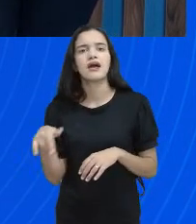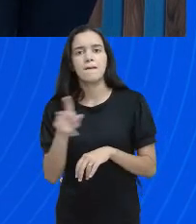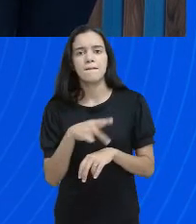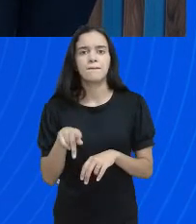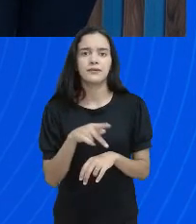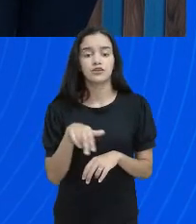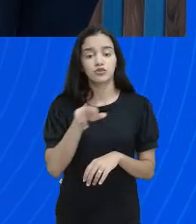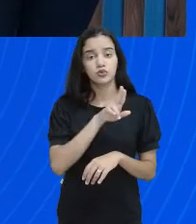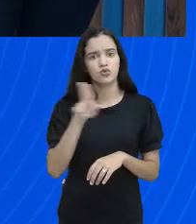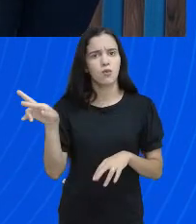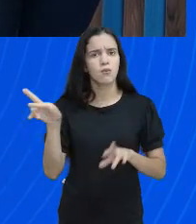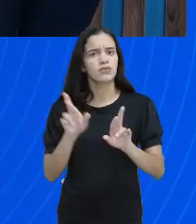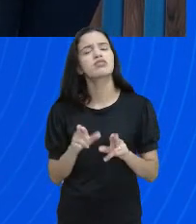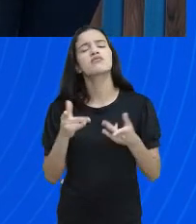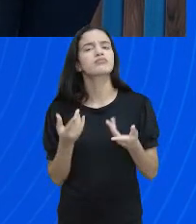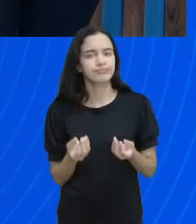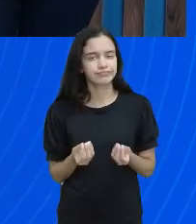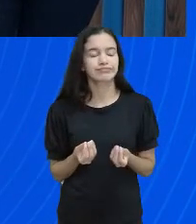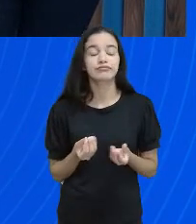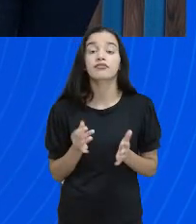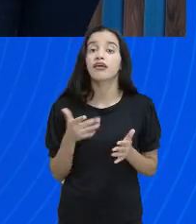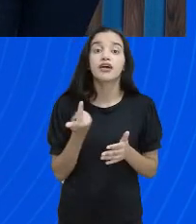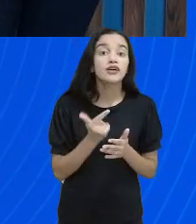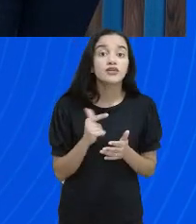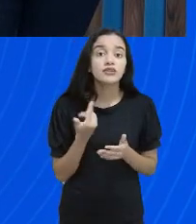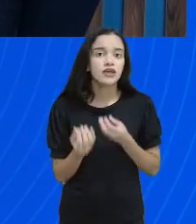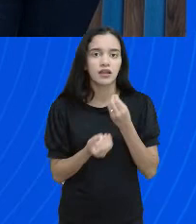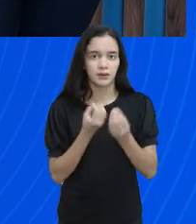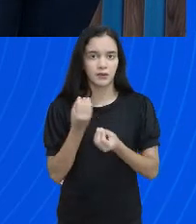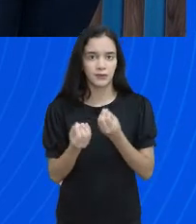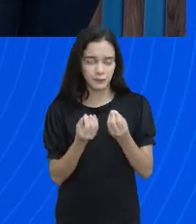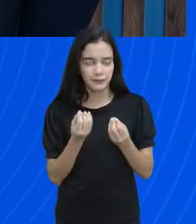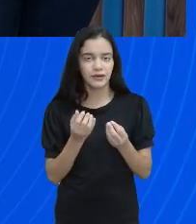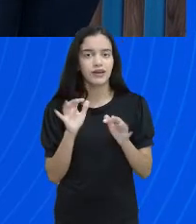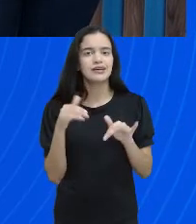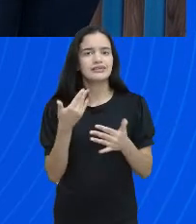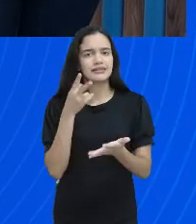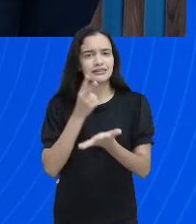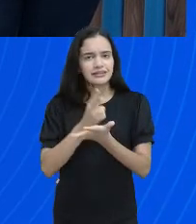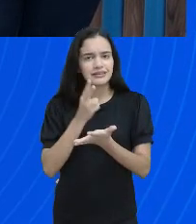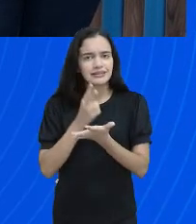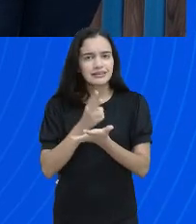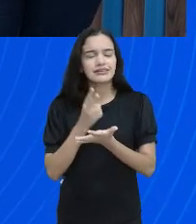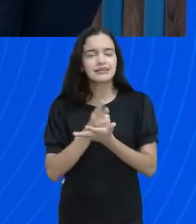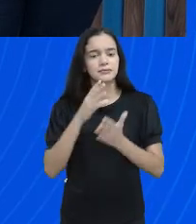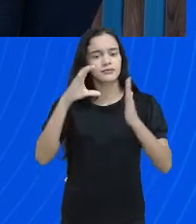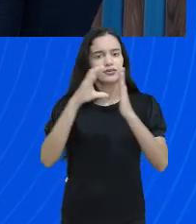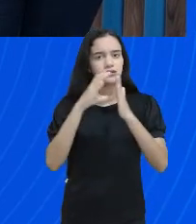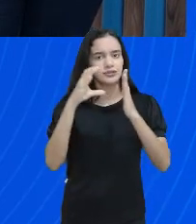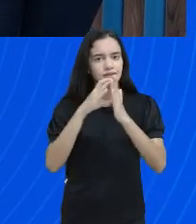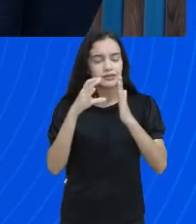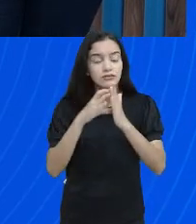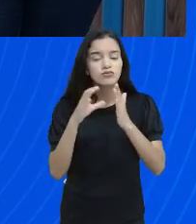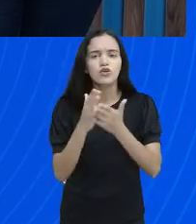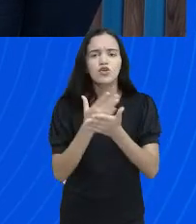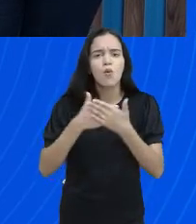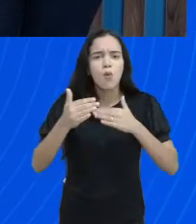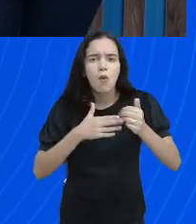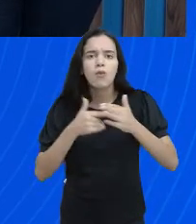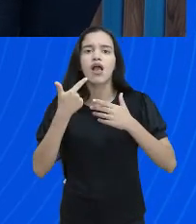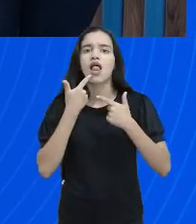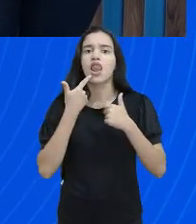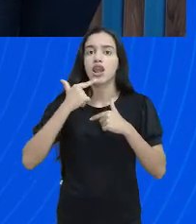uma nomenclatura diferente, né? Então, não tem como ser assim, tá certo? Então, sempre será o mesmo símbolo em qualquer língua. E por